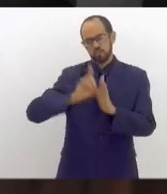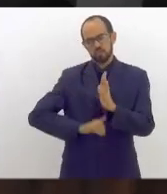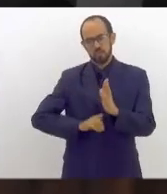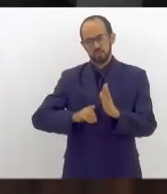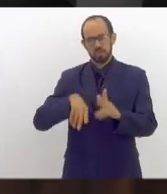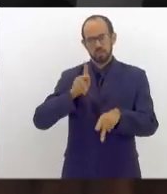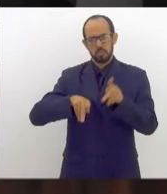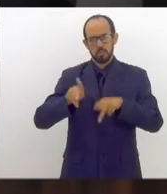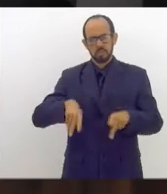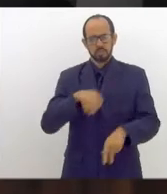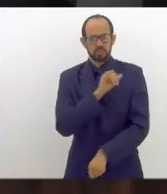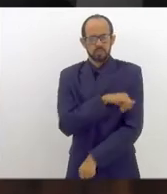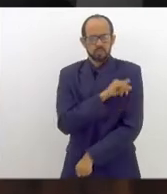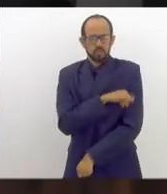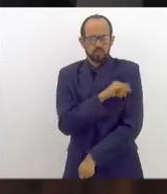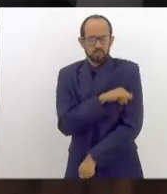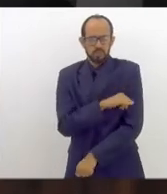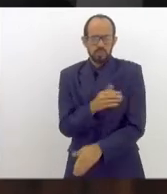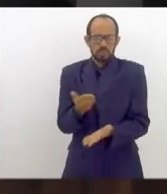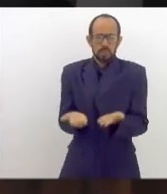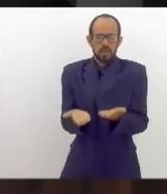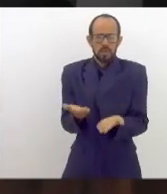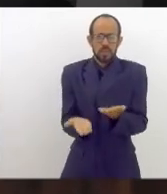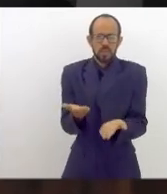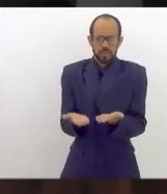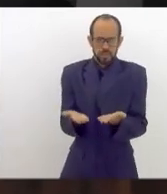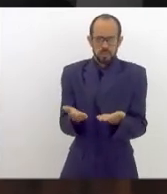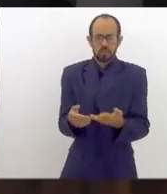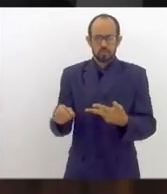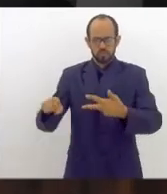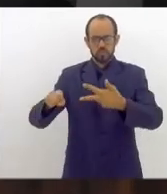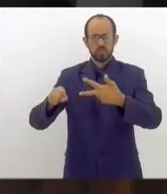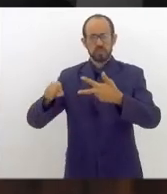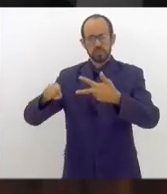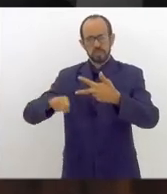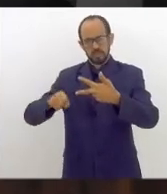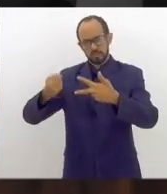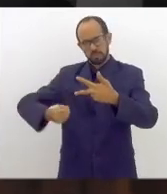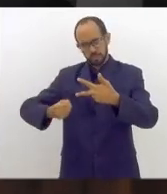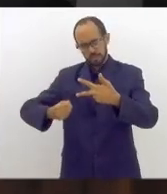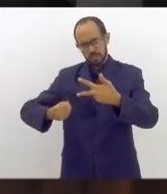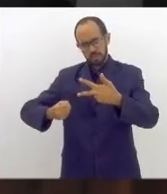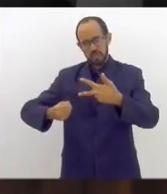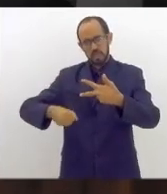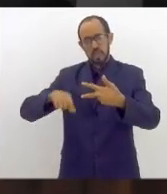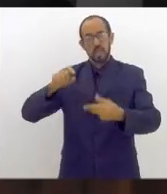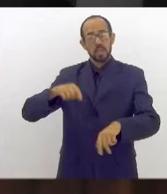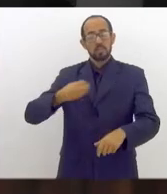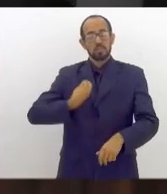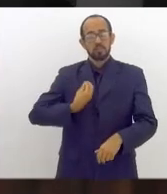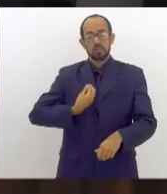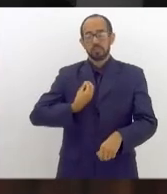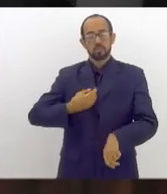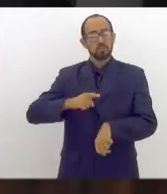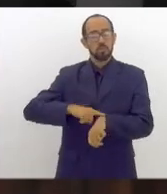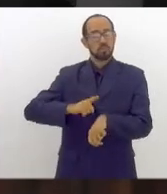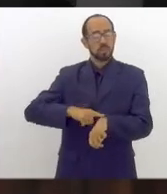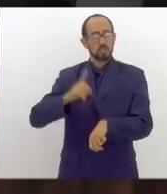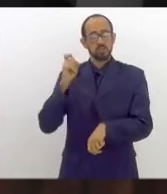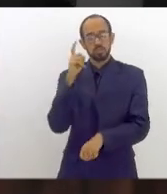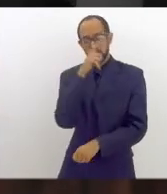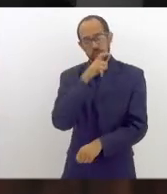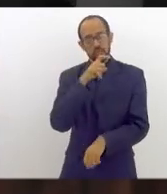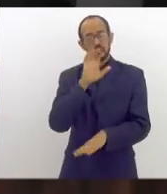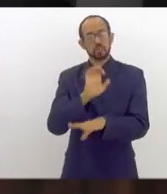e também para a harmonia entre os poderes Vivemos um período especialmente difícil no nosso estado e